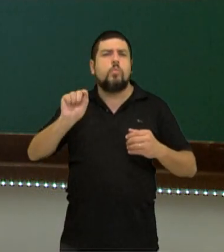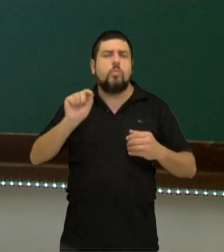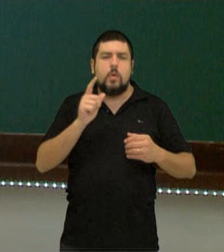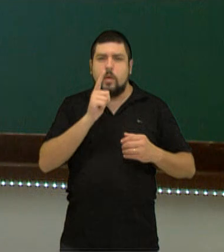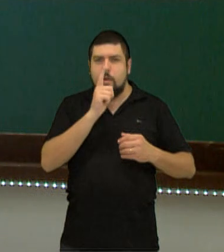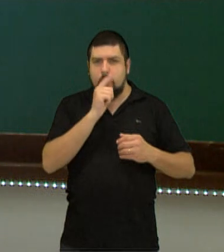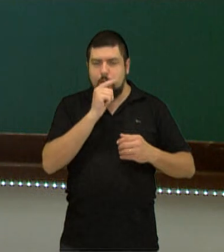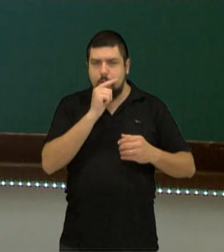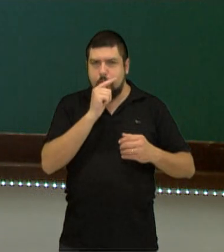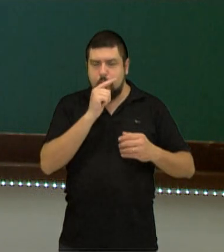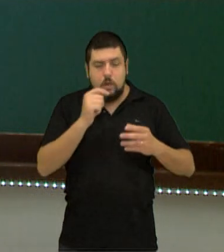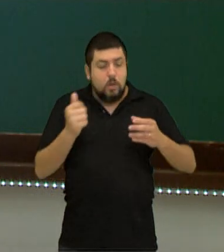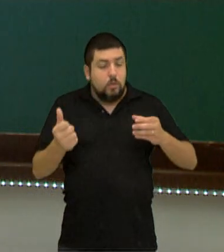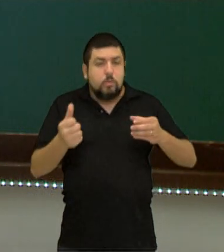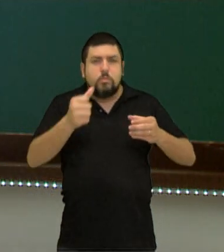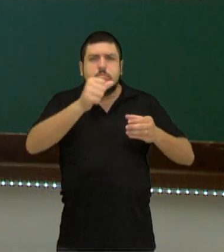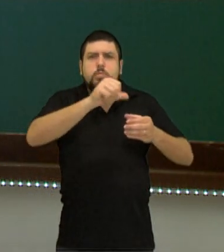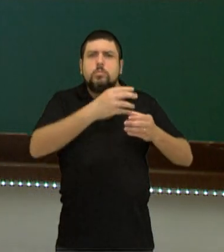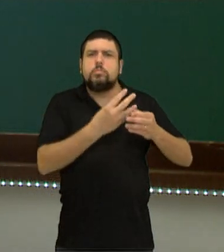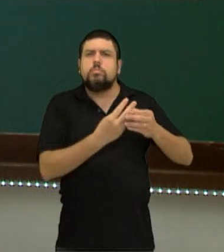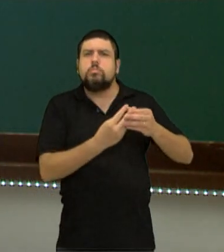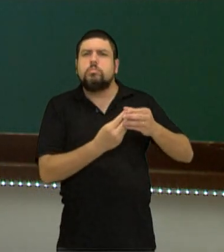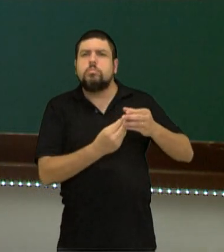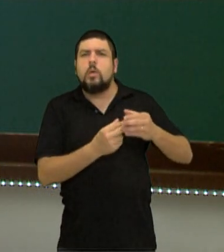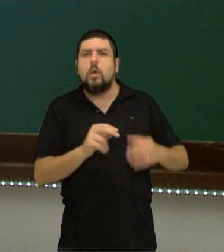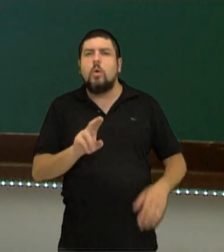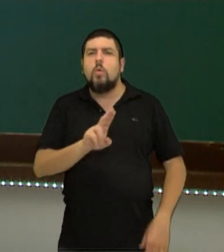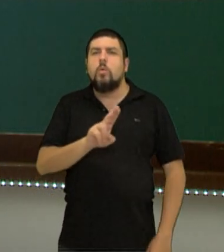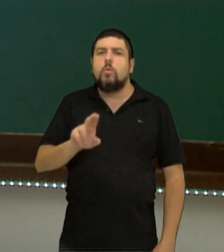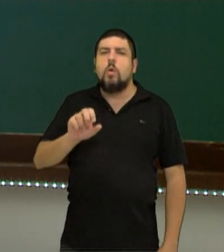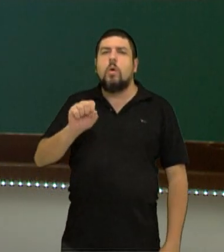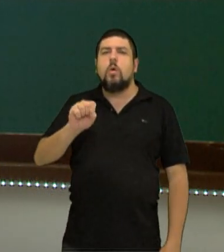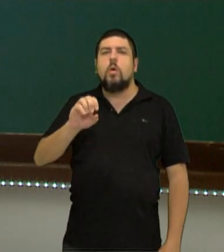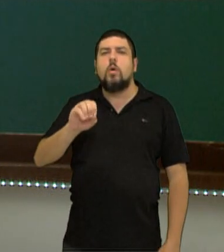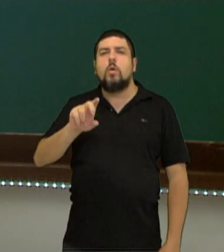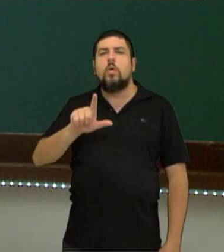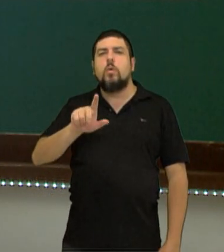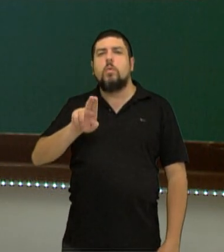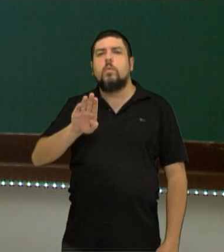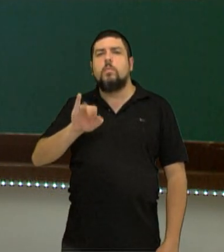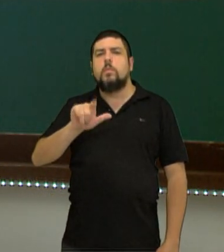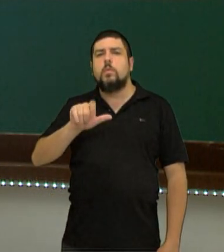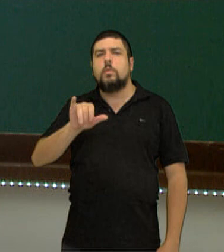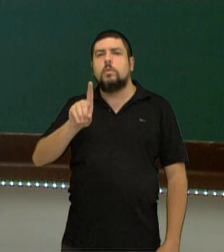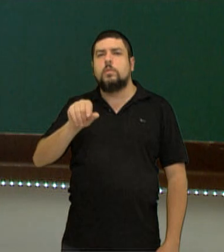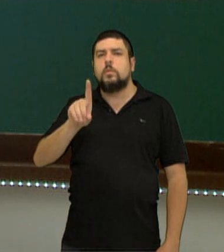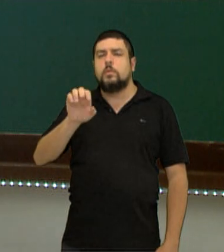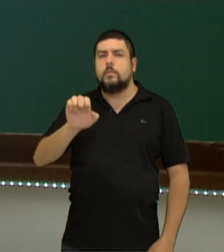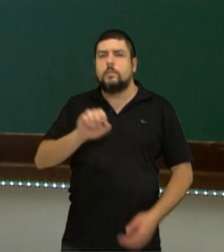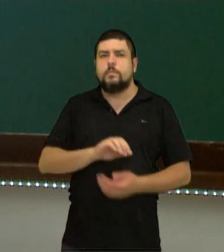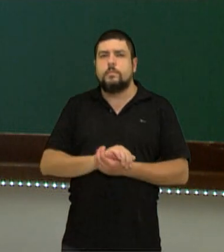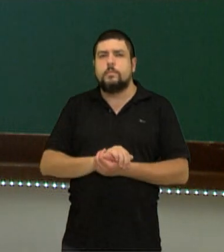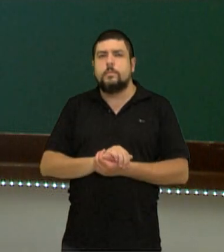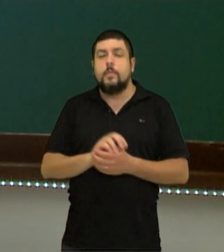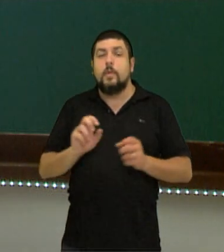essa dissolução, nós chamamos de solubilidade. E nós vamos para um mão na massa. Olha que